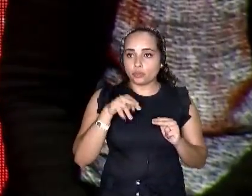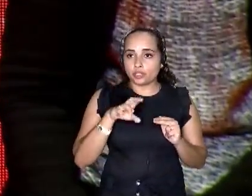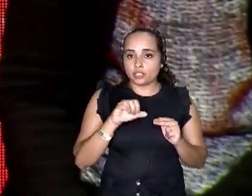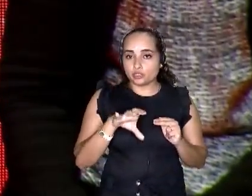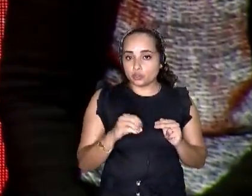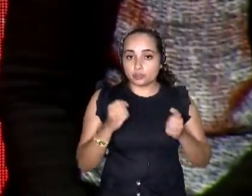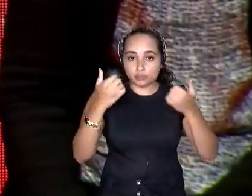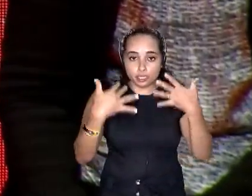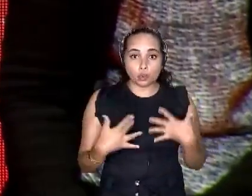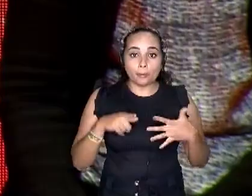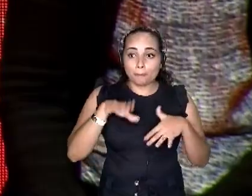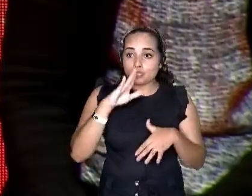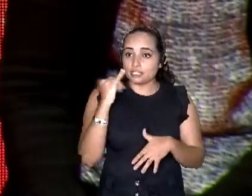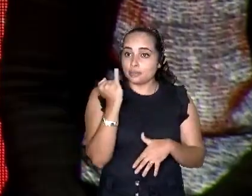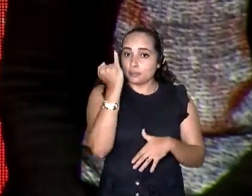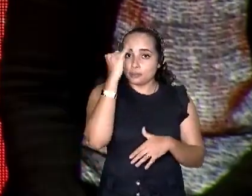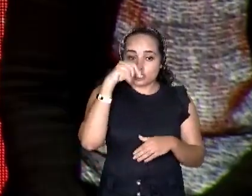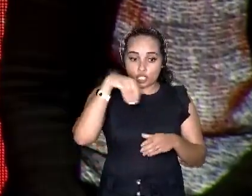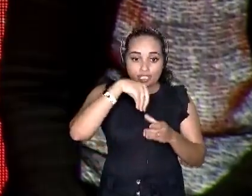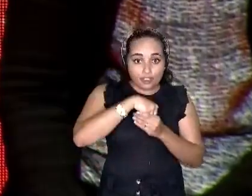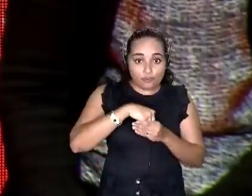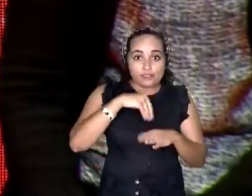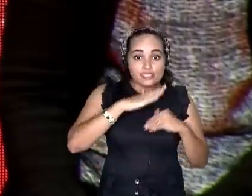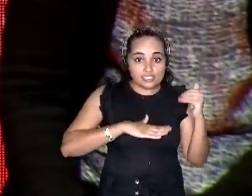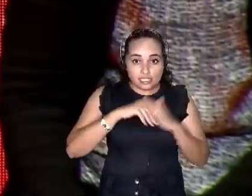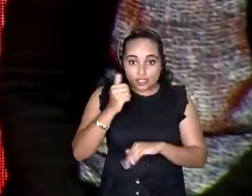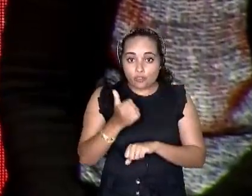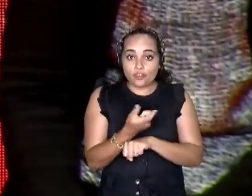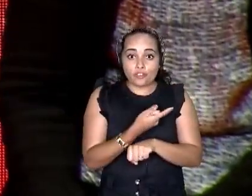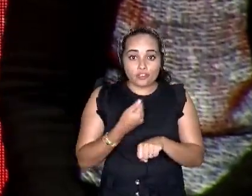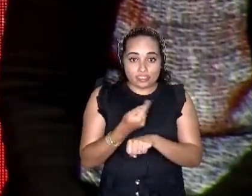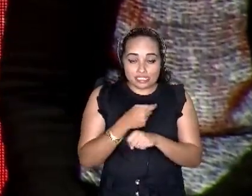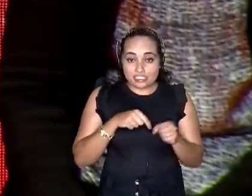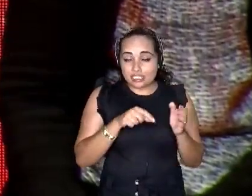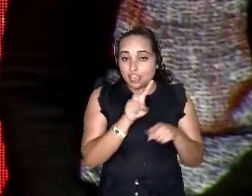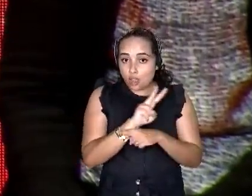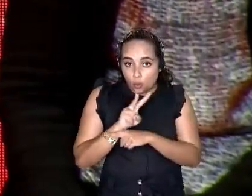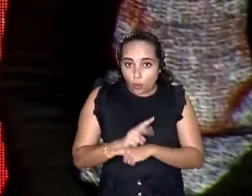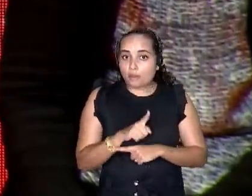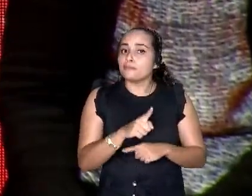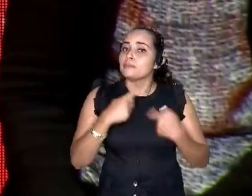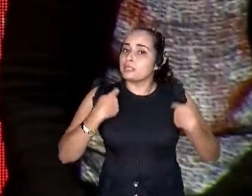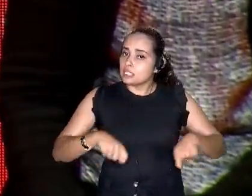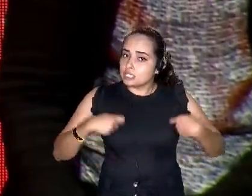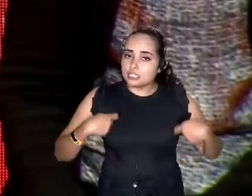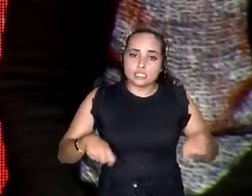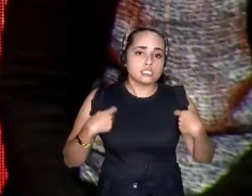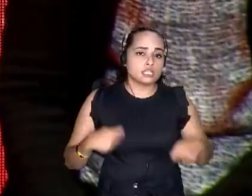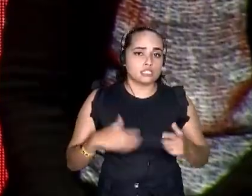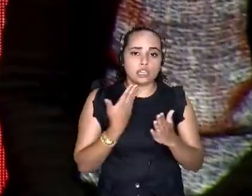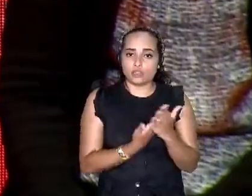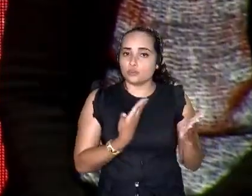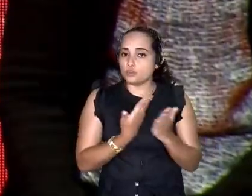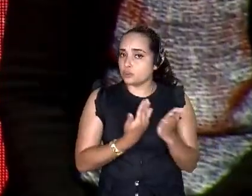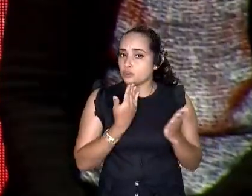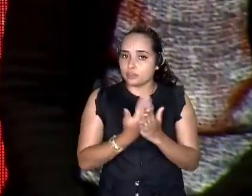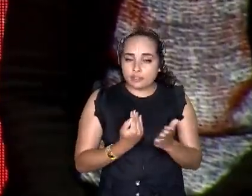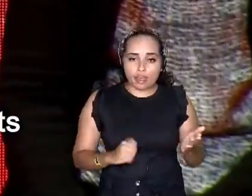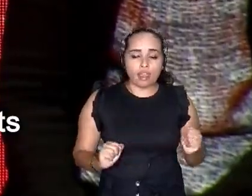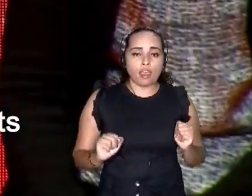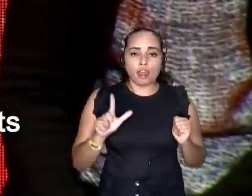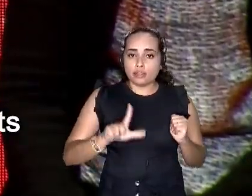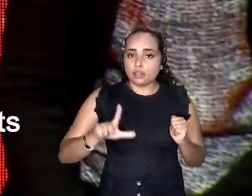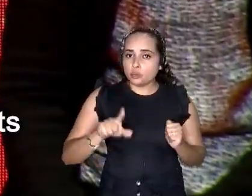mais importante existe na função fiscal. Então, realmente, familiarize-se, estude as diretrizes, estude a